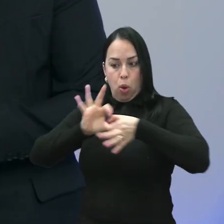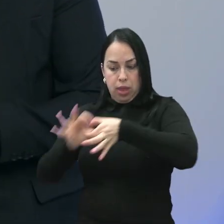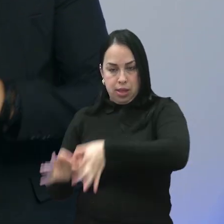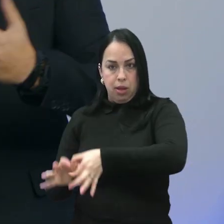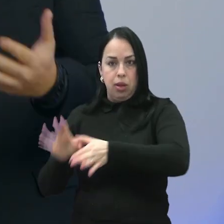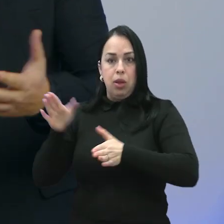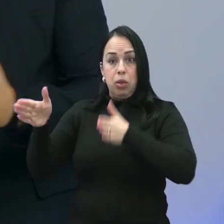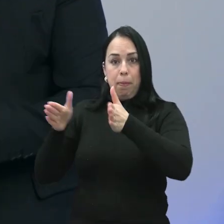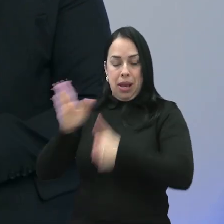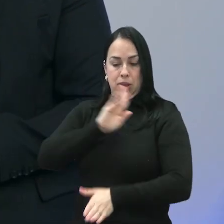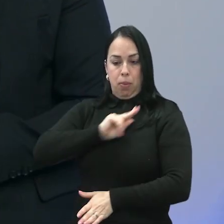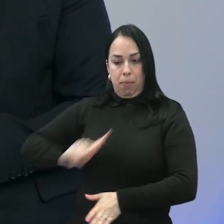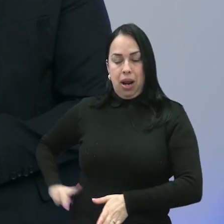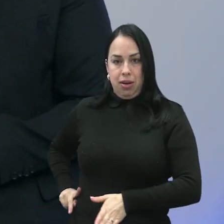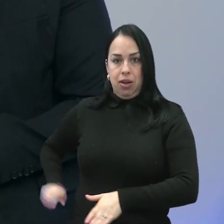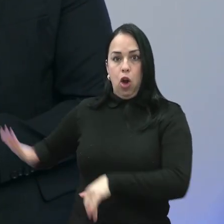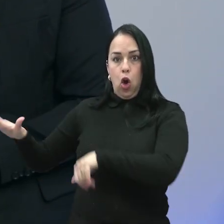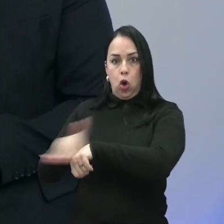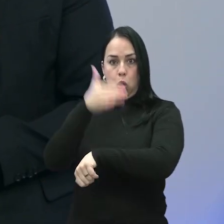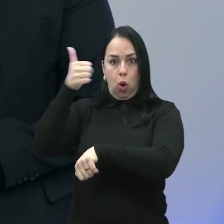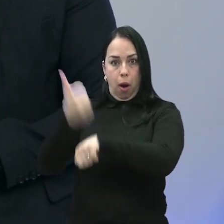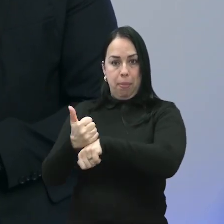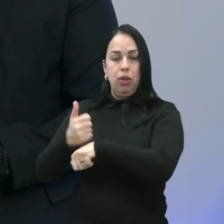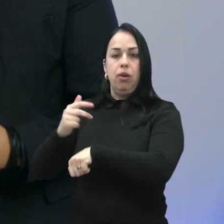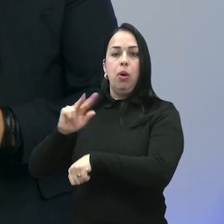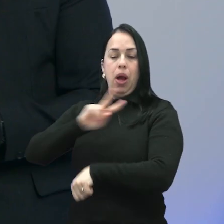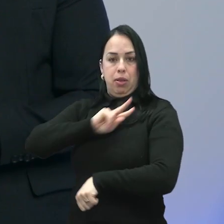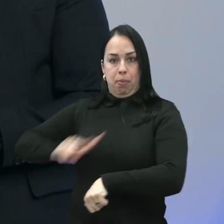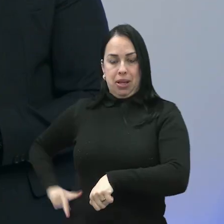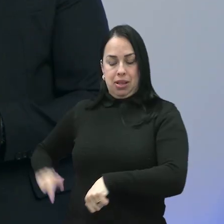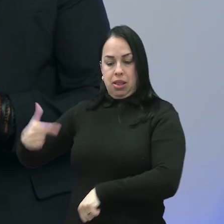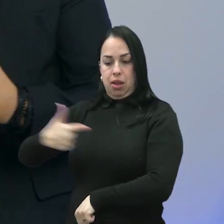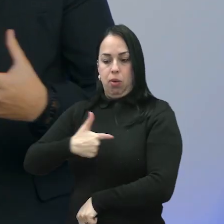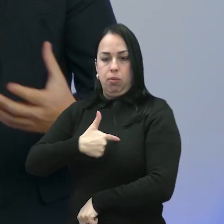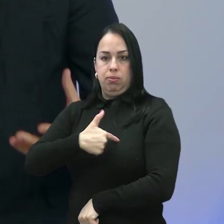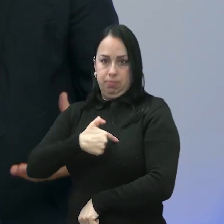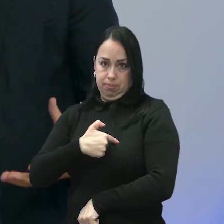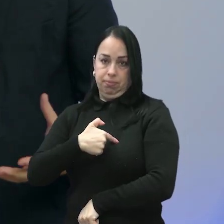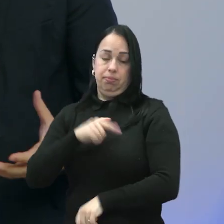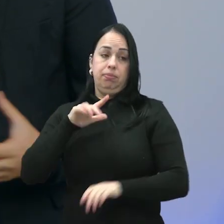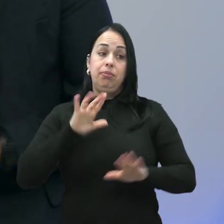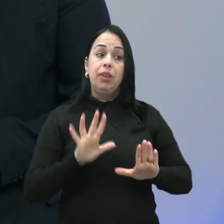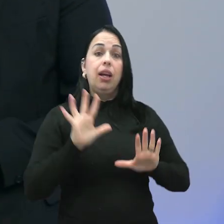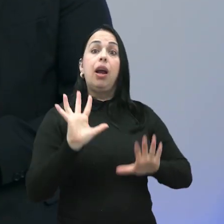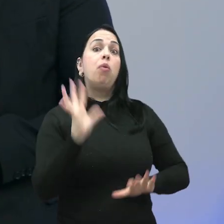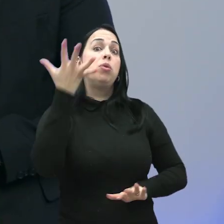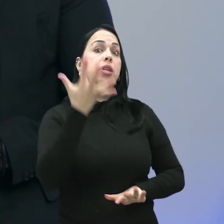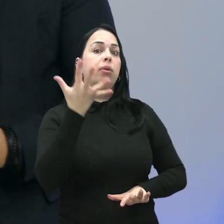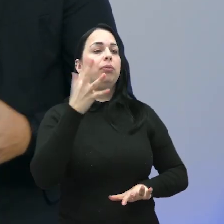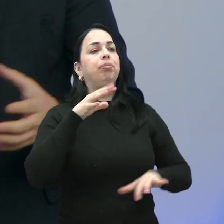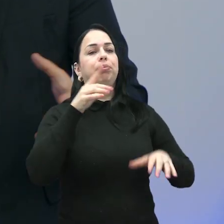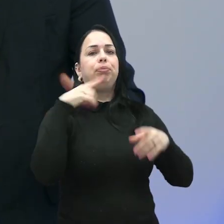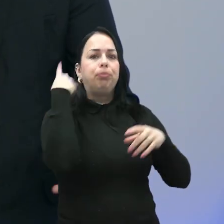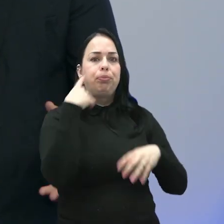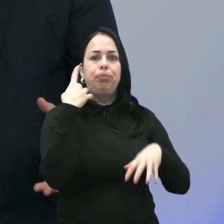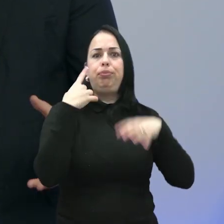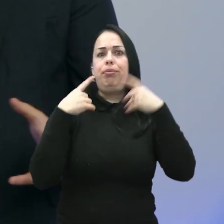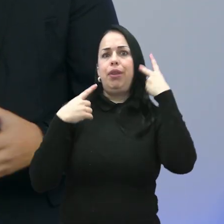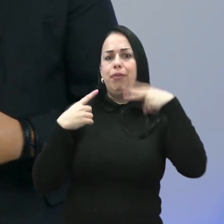de tempo teve o golpe do presidente Getúlio Vargas, que dissolveu todo o legislativo no país. Então, em